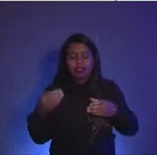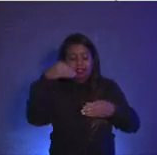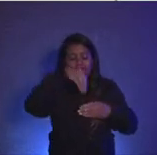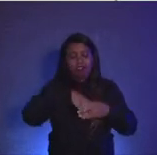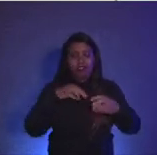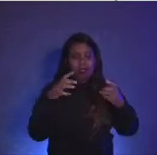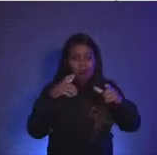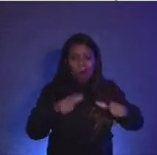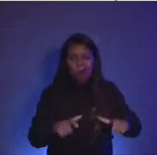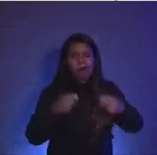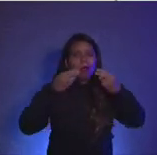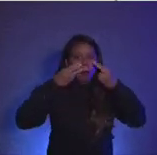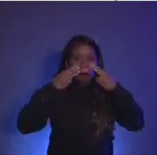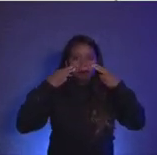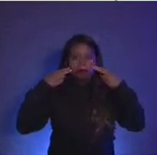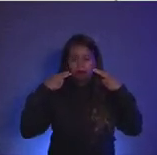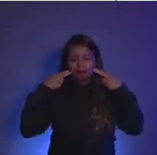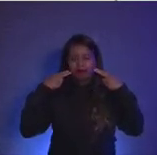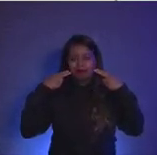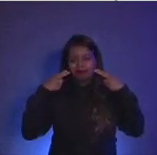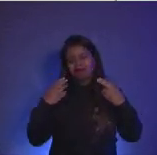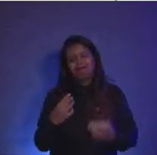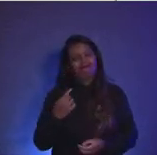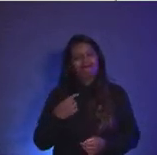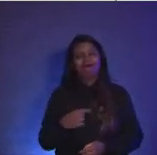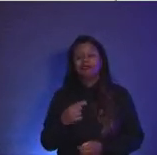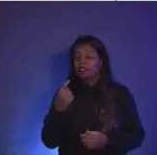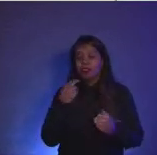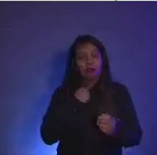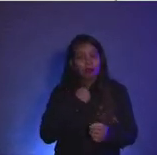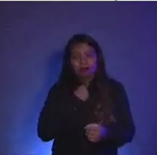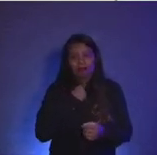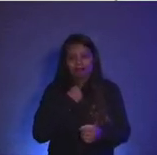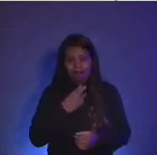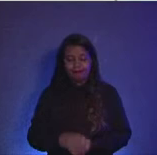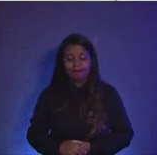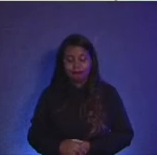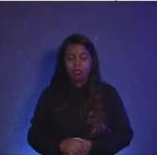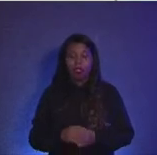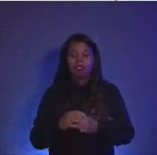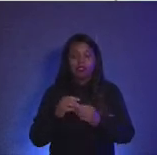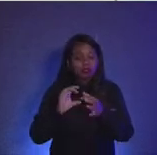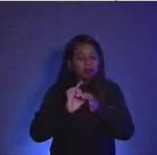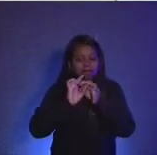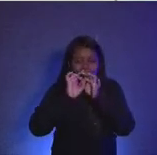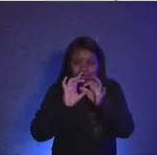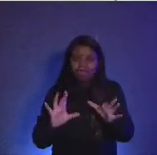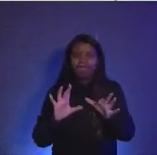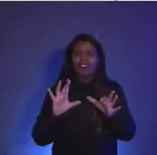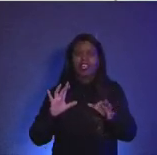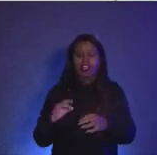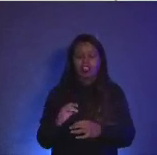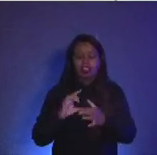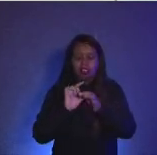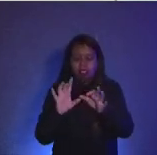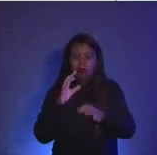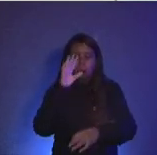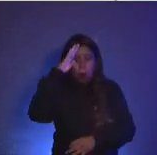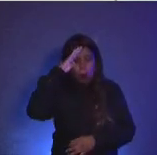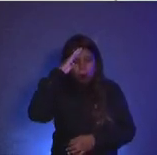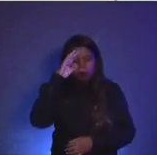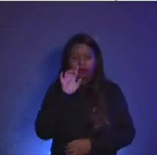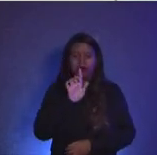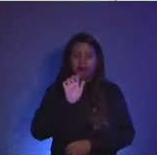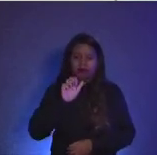indígenas. O general Augusto Heleno autorizou a exploração de ouro em pequenas ilhas ou mesmo